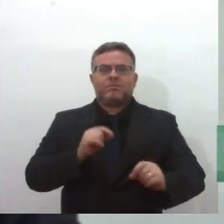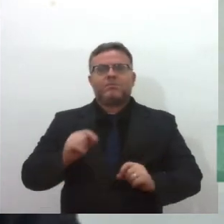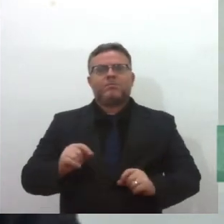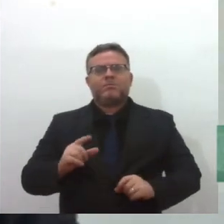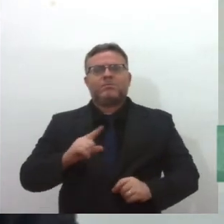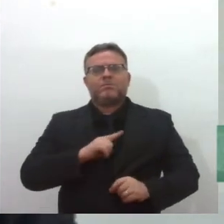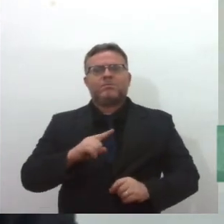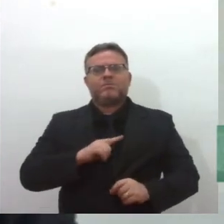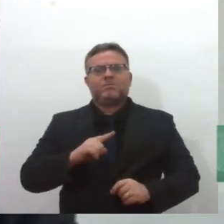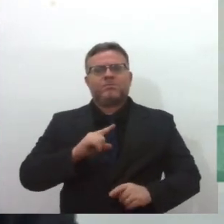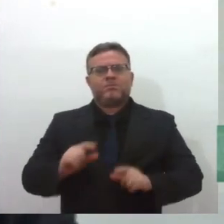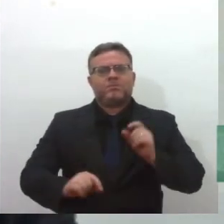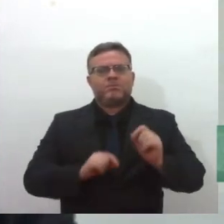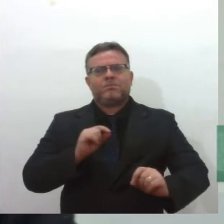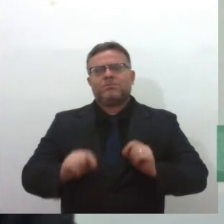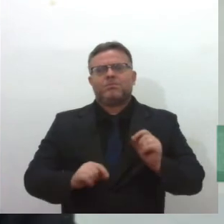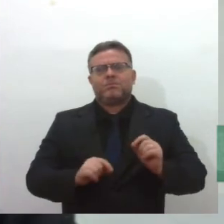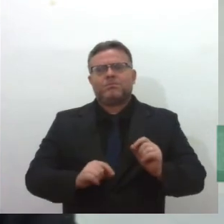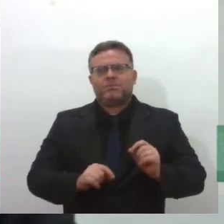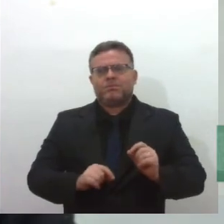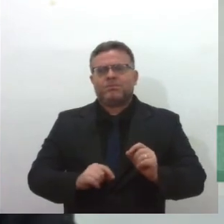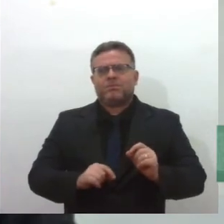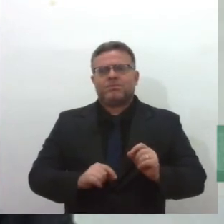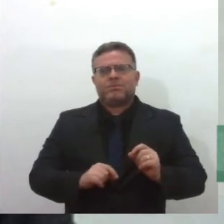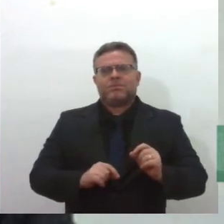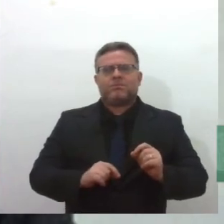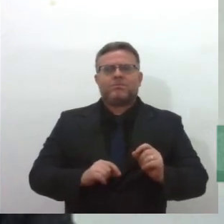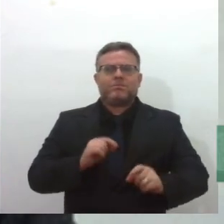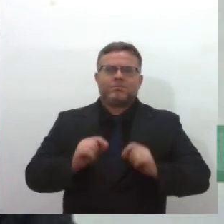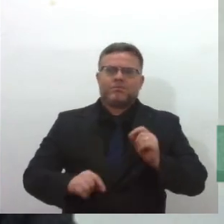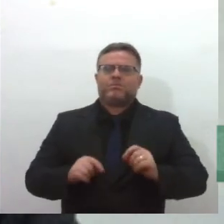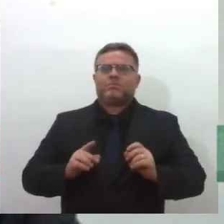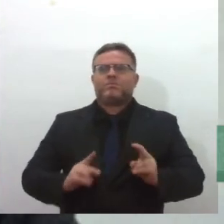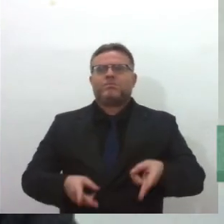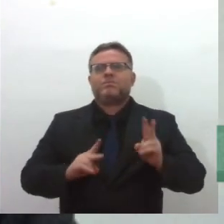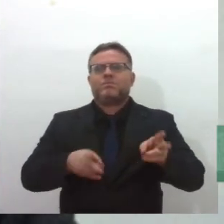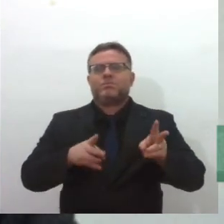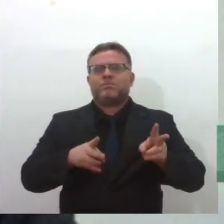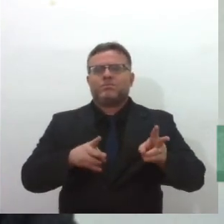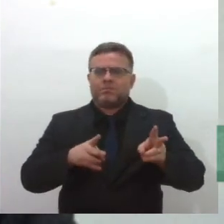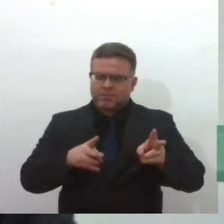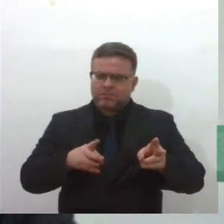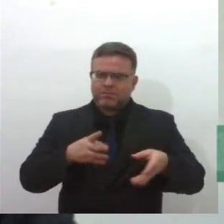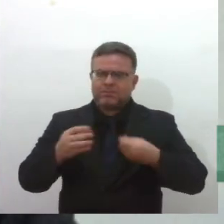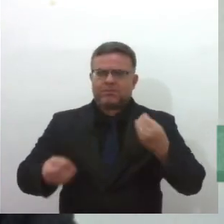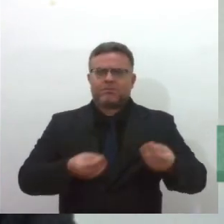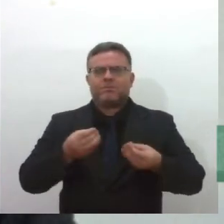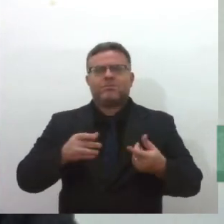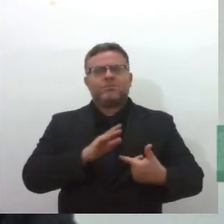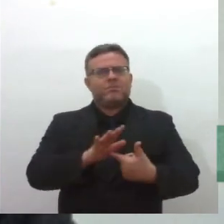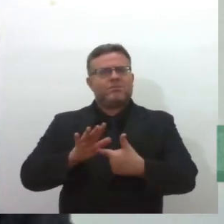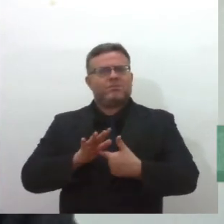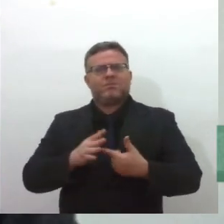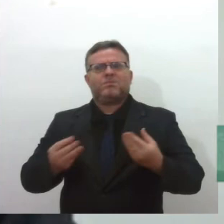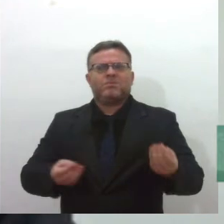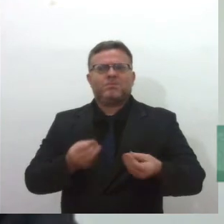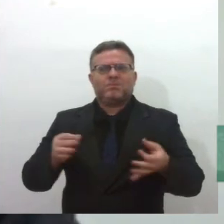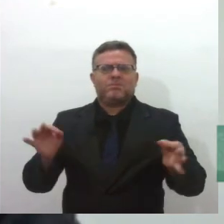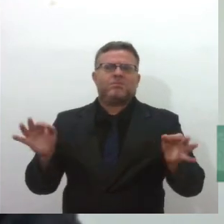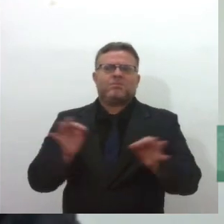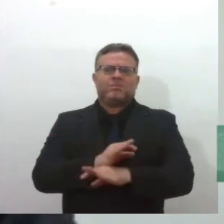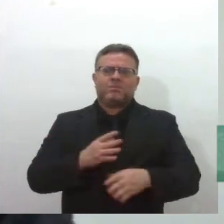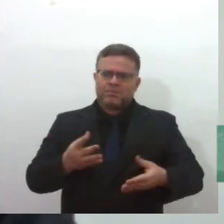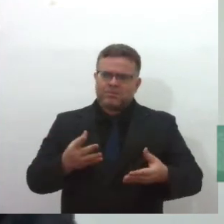Brasil é que nós pegamos um cidadão como esse no Senado Federal e ele simplesmente não vai ficar preso, ele vai ficar